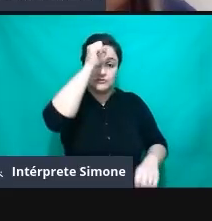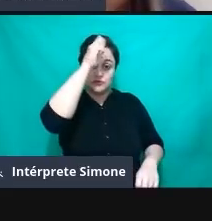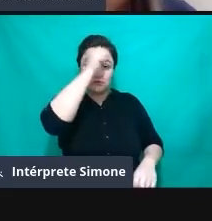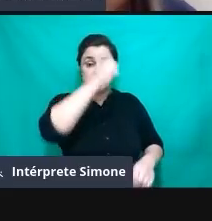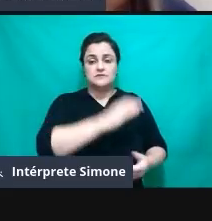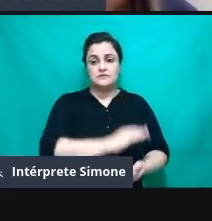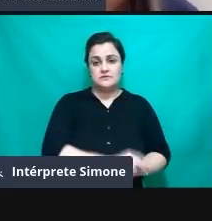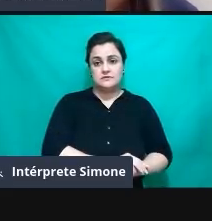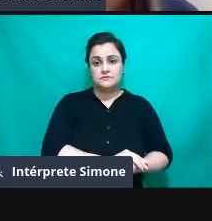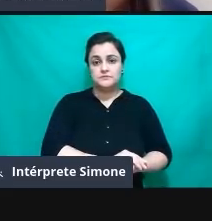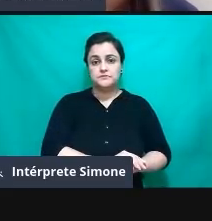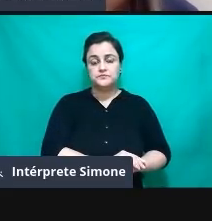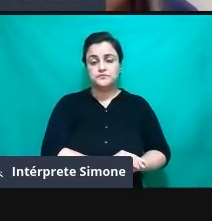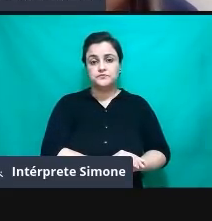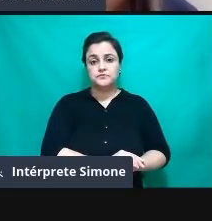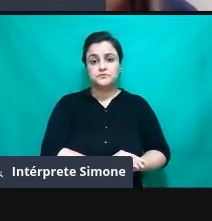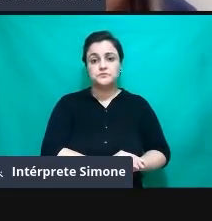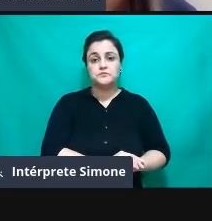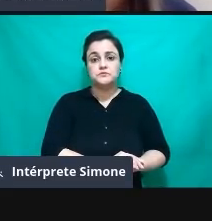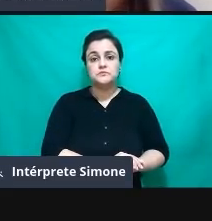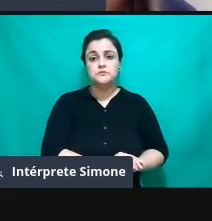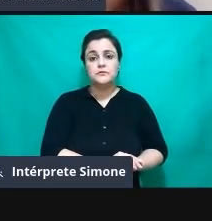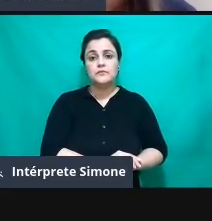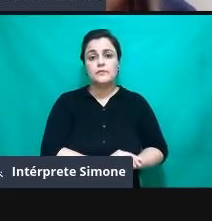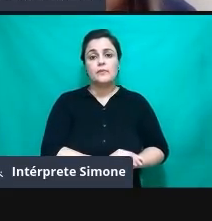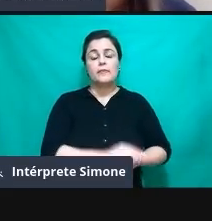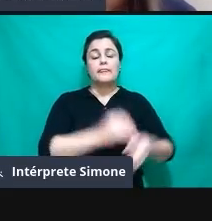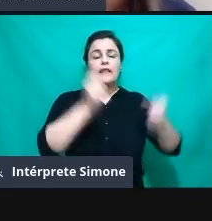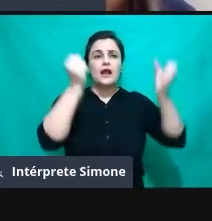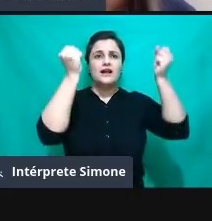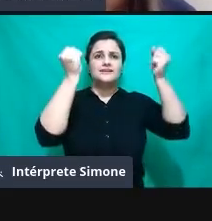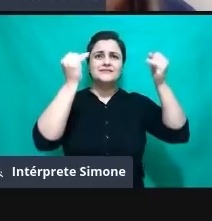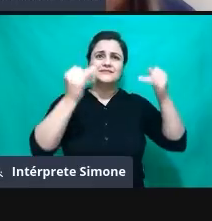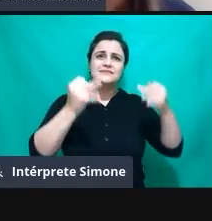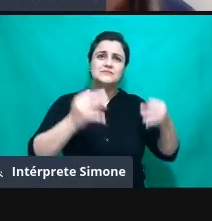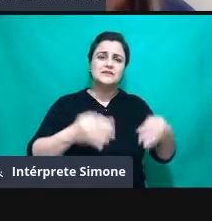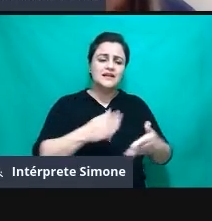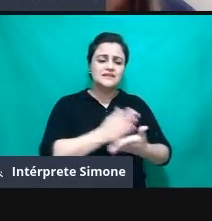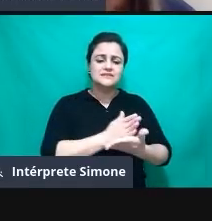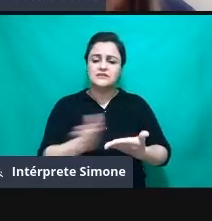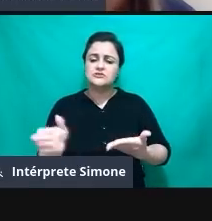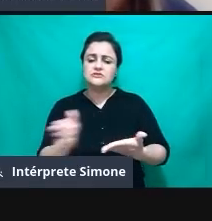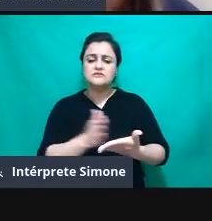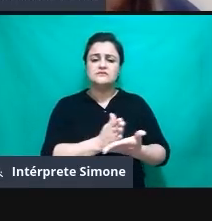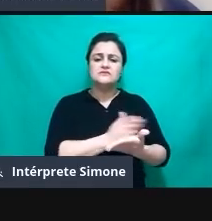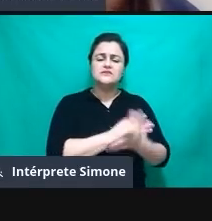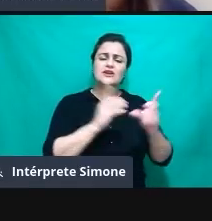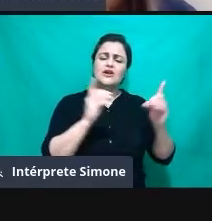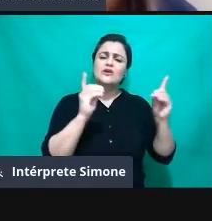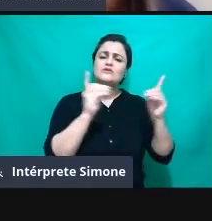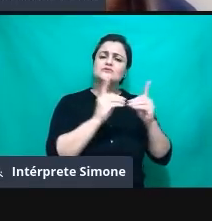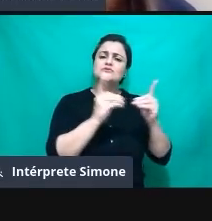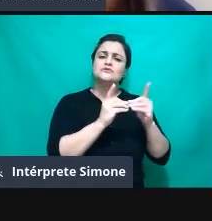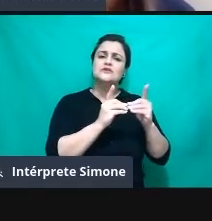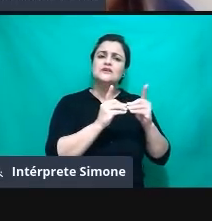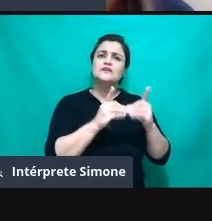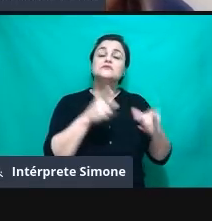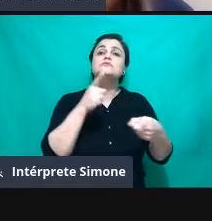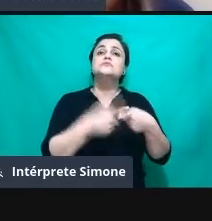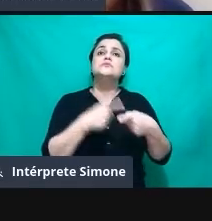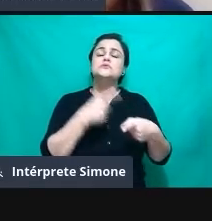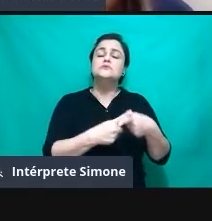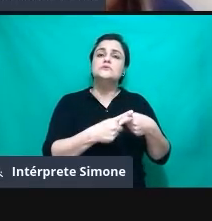que nós falamos que essa divisão, ela é meramente didática, tá? Por quê? Porque no